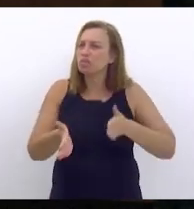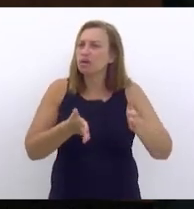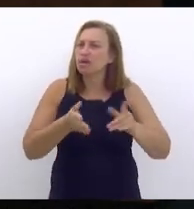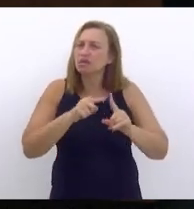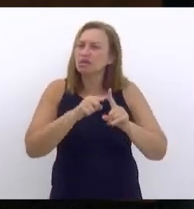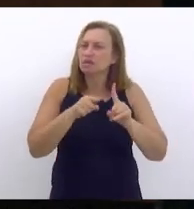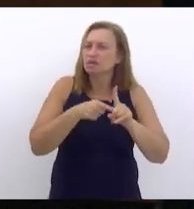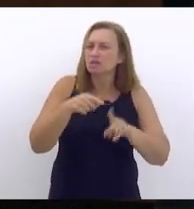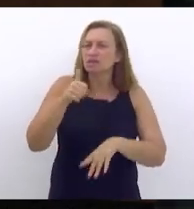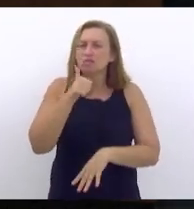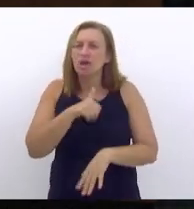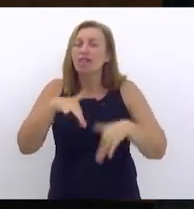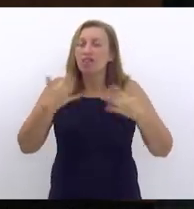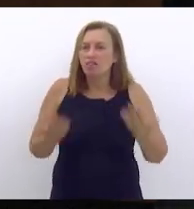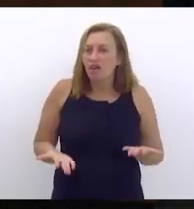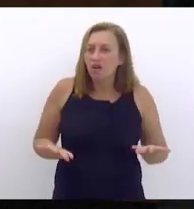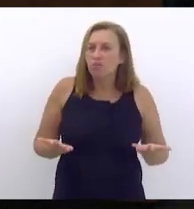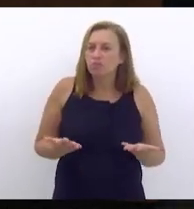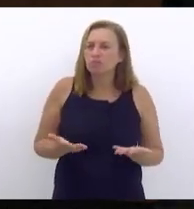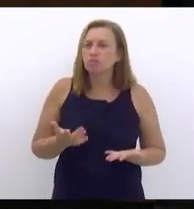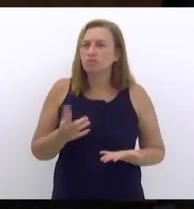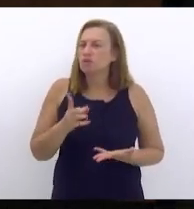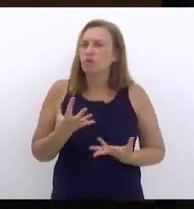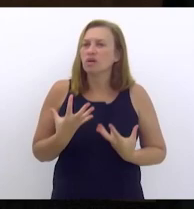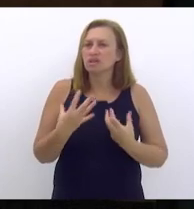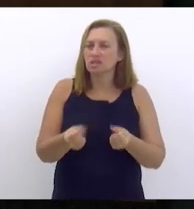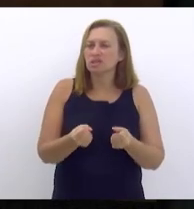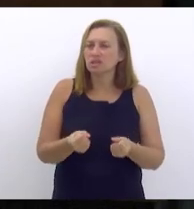das mulheres. Então, é inadmissível, me